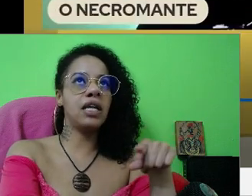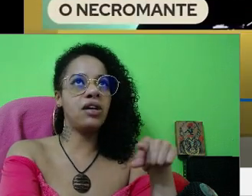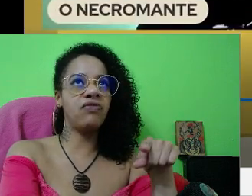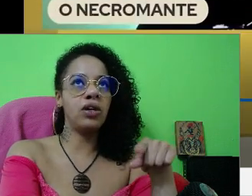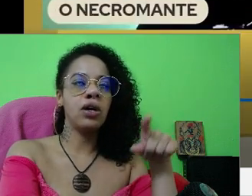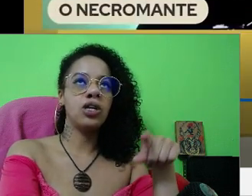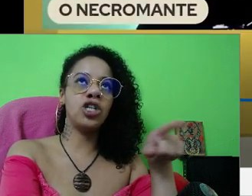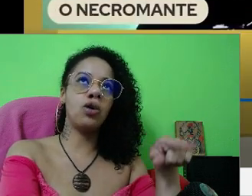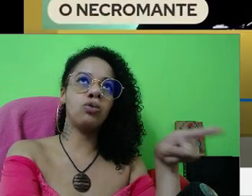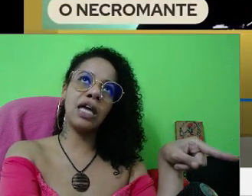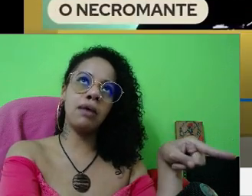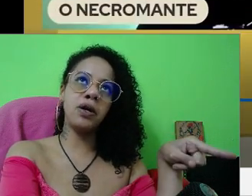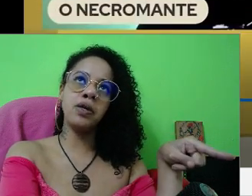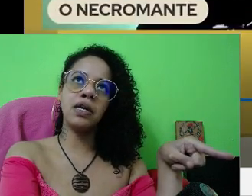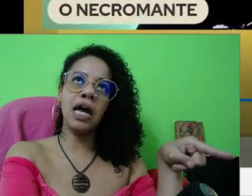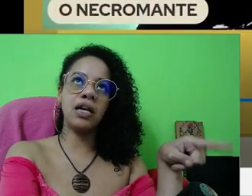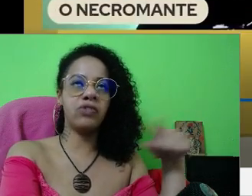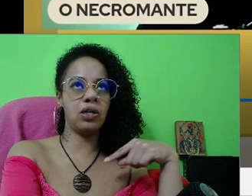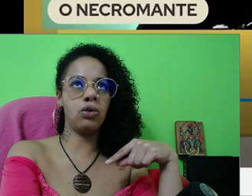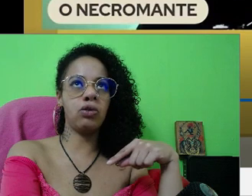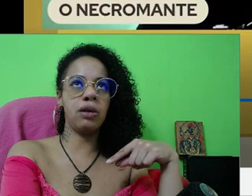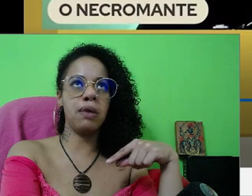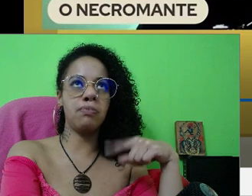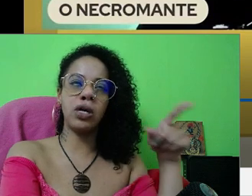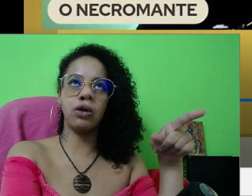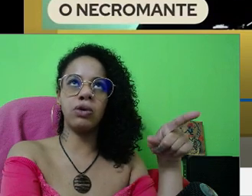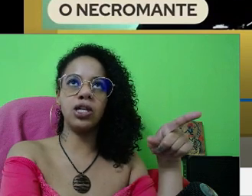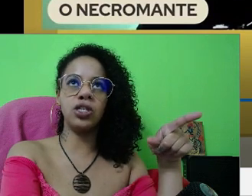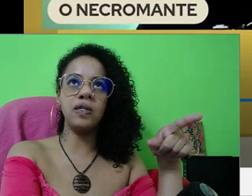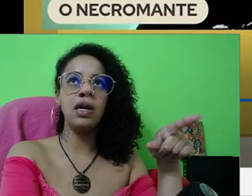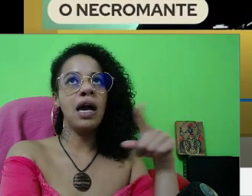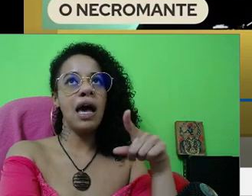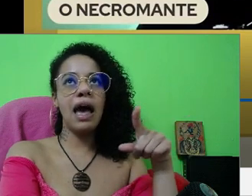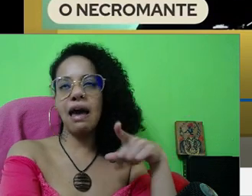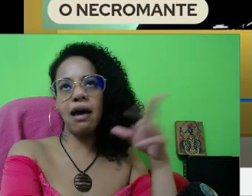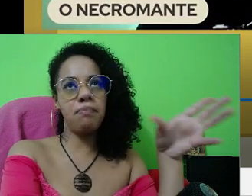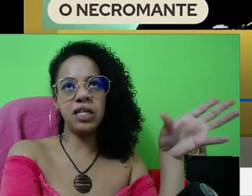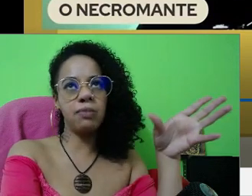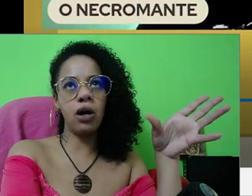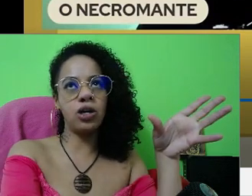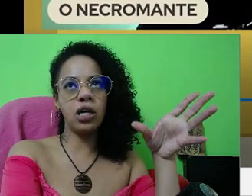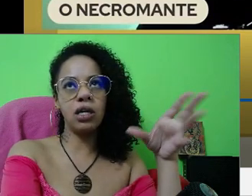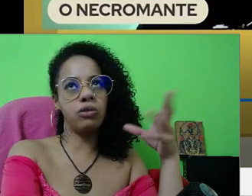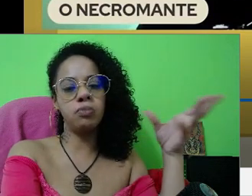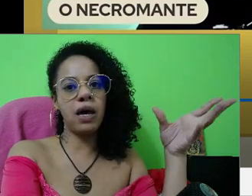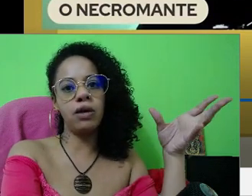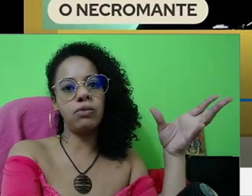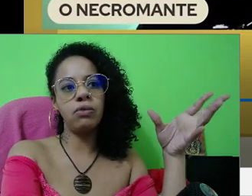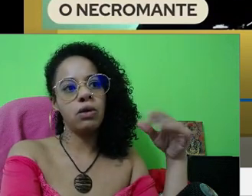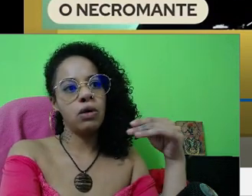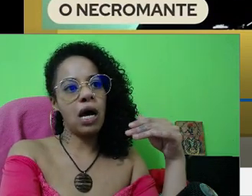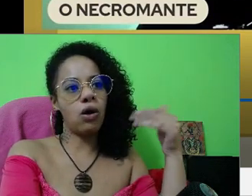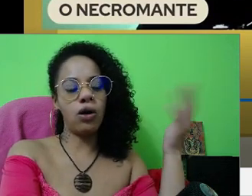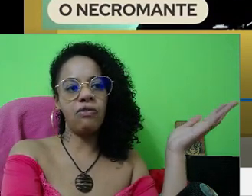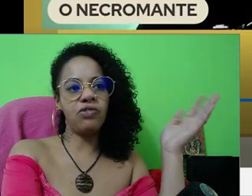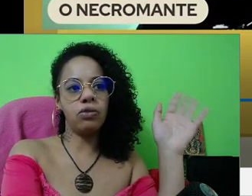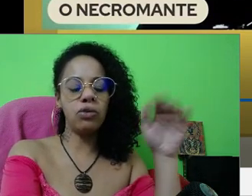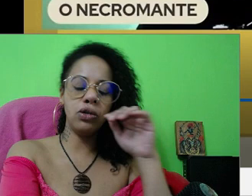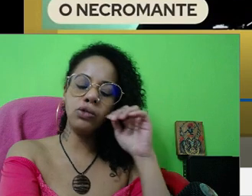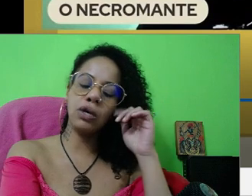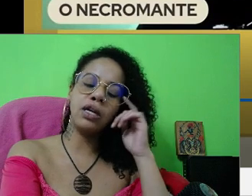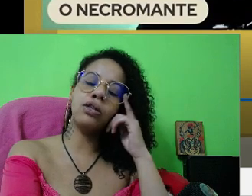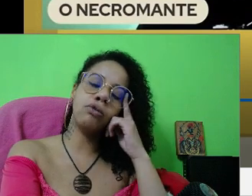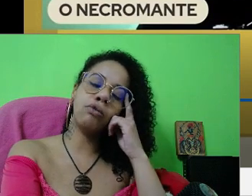passe livre gerou o temer né que você colocou na minha boca que eu nunca disse é a mesma lógica que eu espero agora